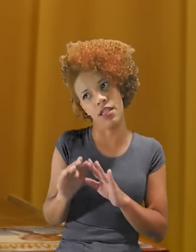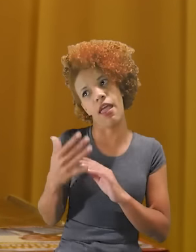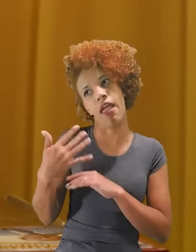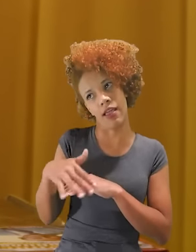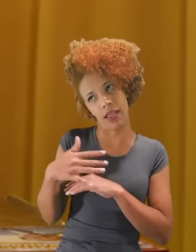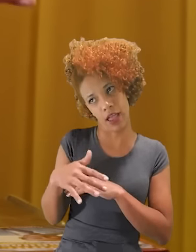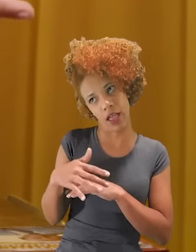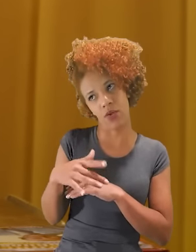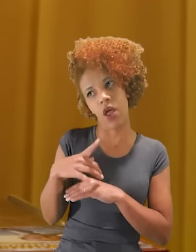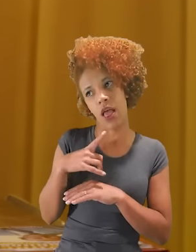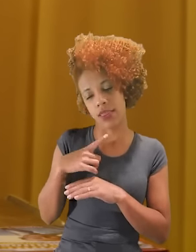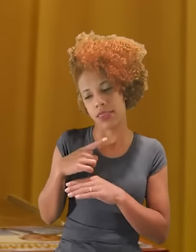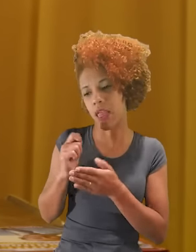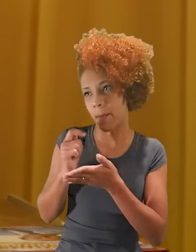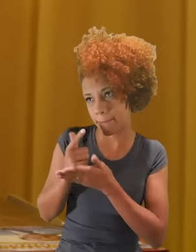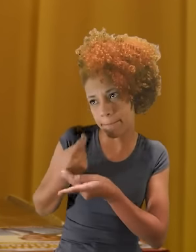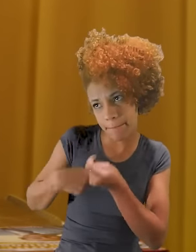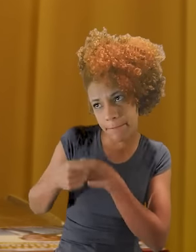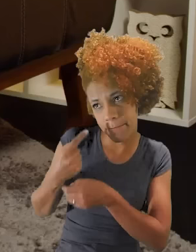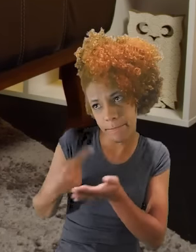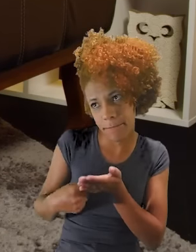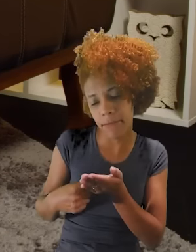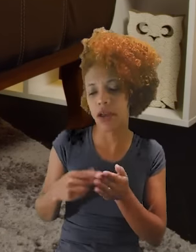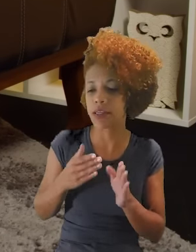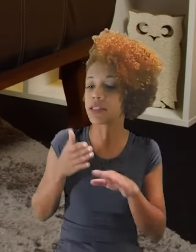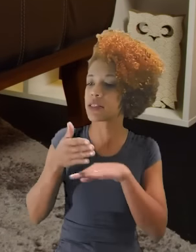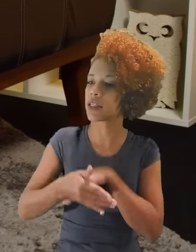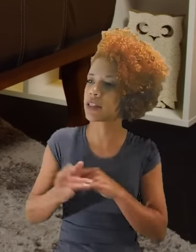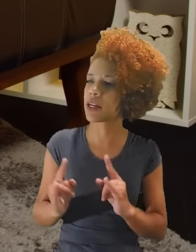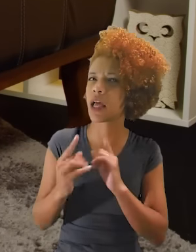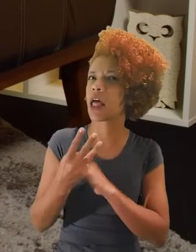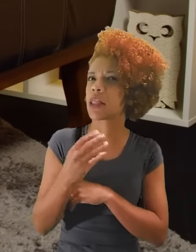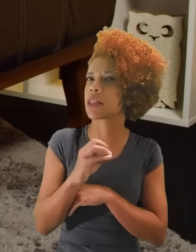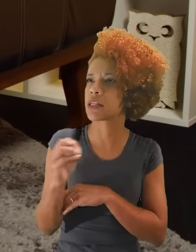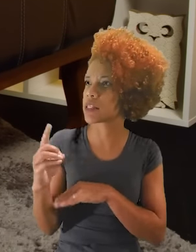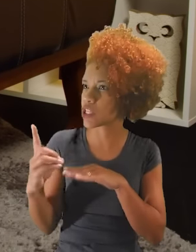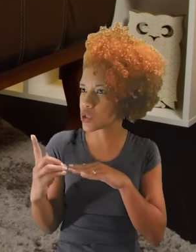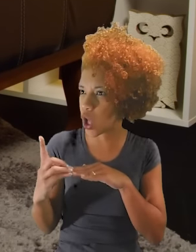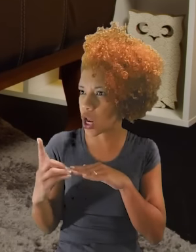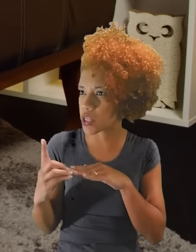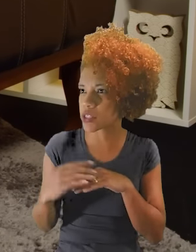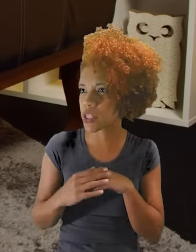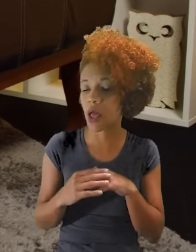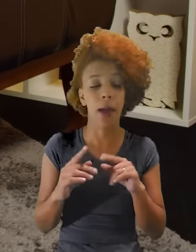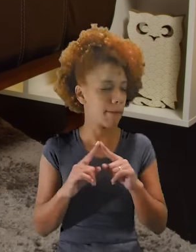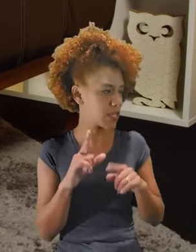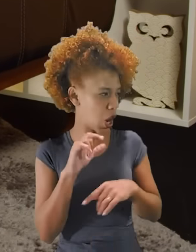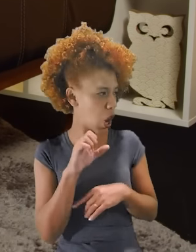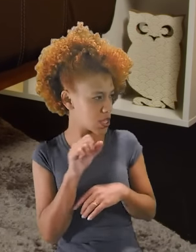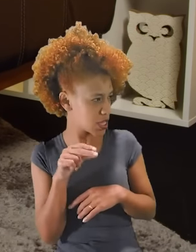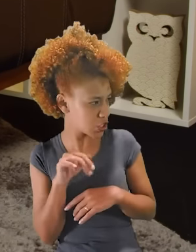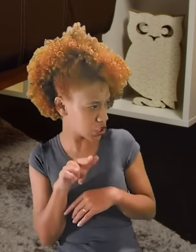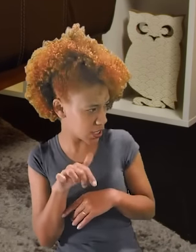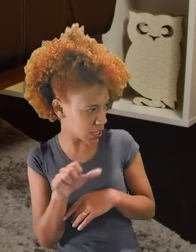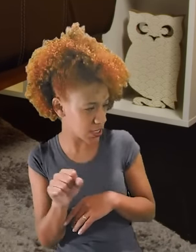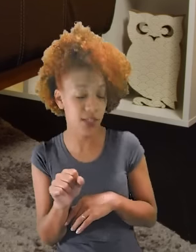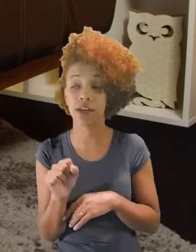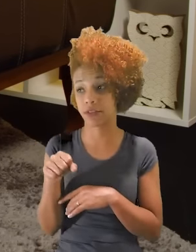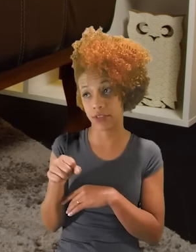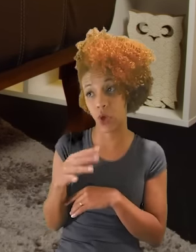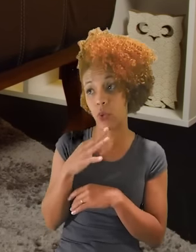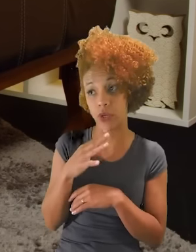é caro, você pode ir, tem pacote hoje pra você ir lá. Pra não, você entrar no apartamento. Pra você entrar no apartamento, acho que custa $300, você pode entrar em no Los apartamento. Angeles. É em Los Angeles, é, porque é isso que eu tô falando,